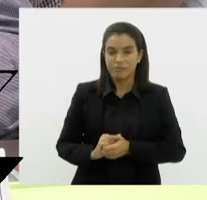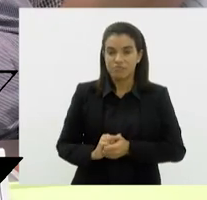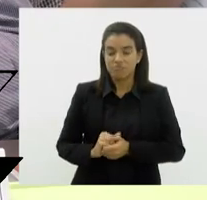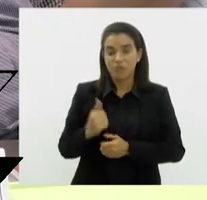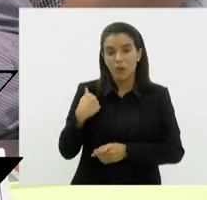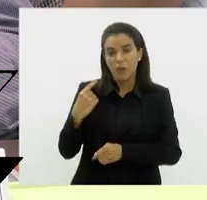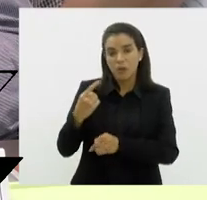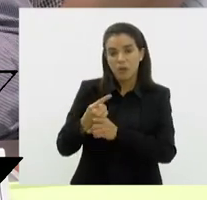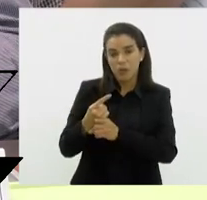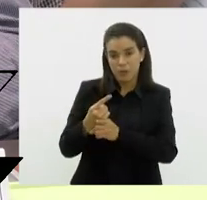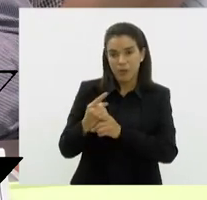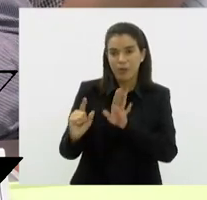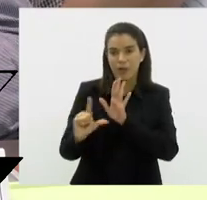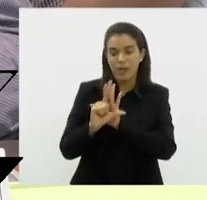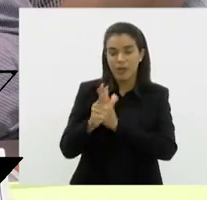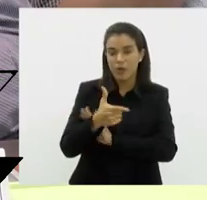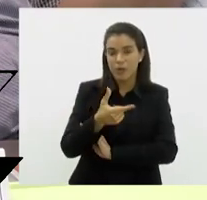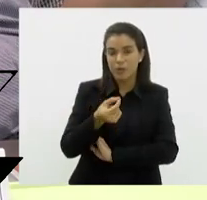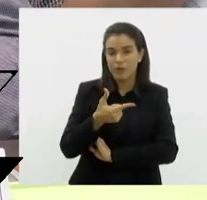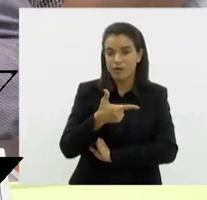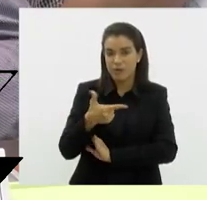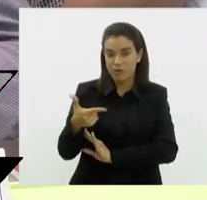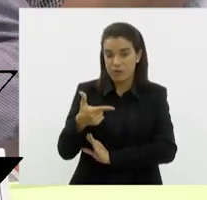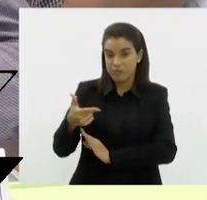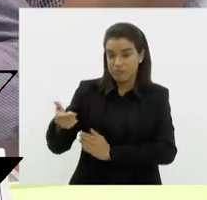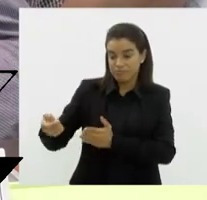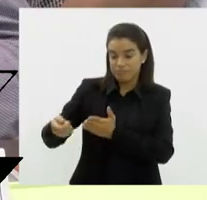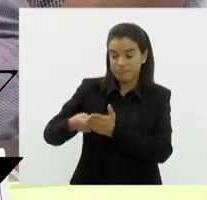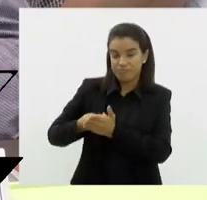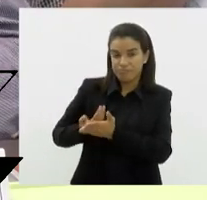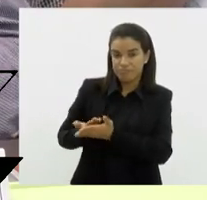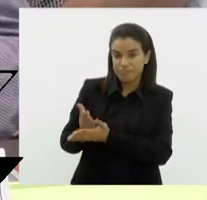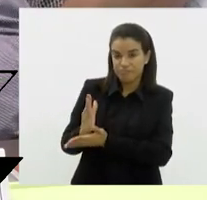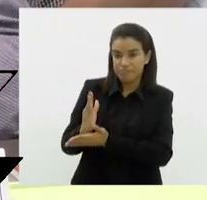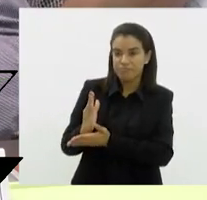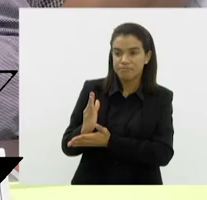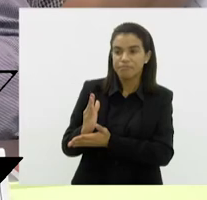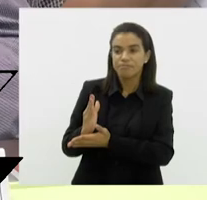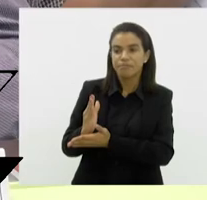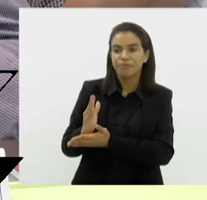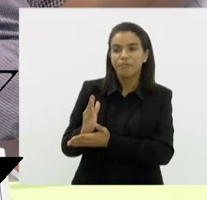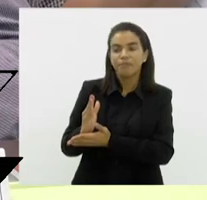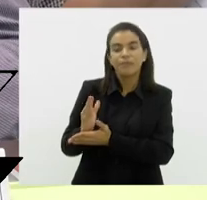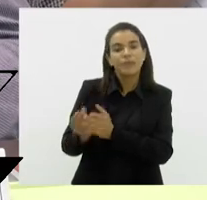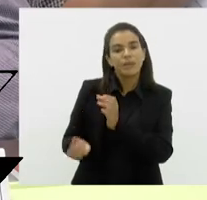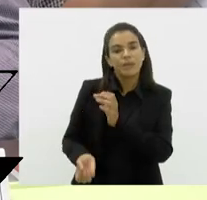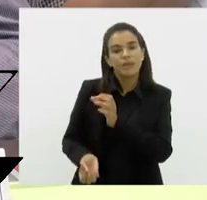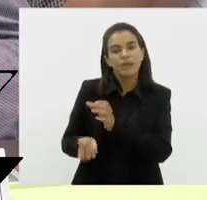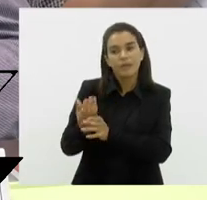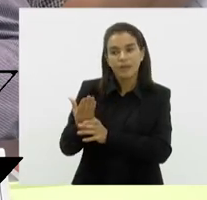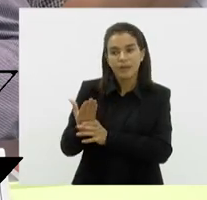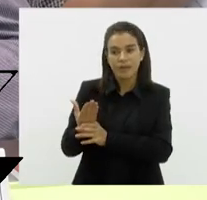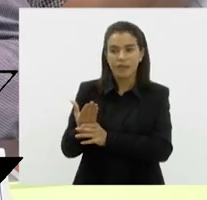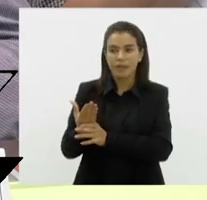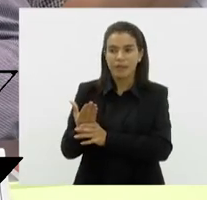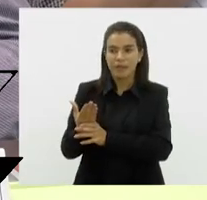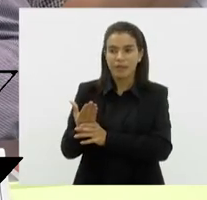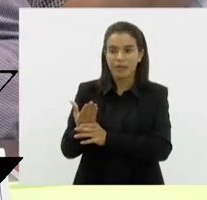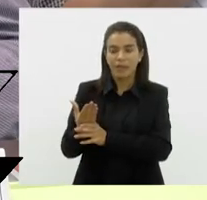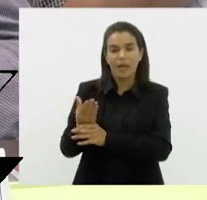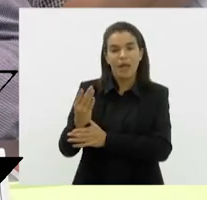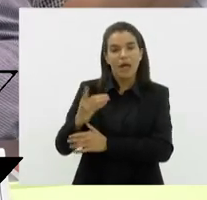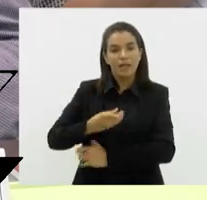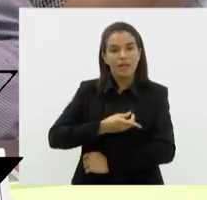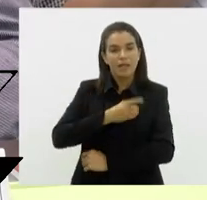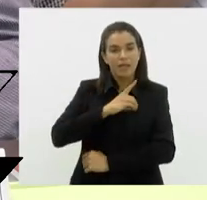de 22, sancionada, que cria a